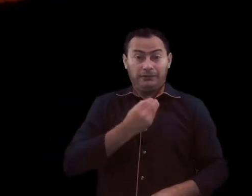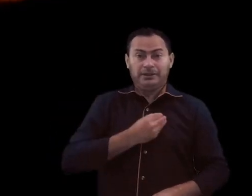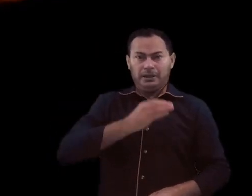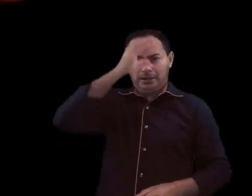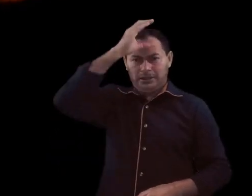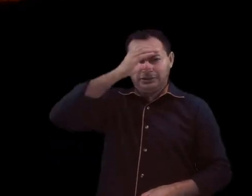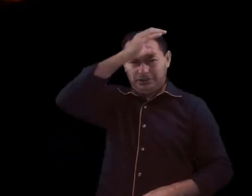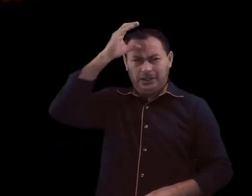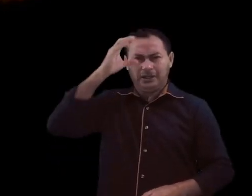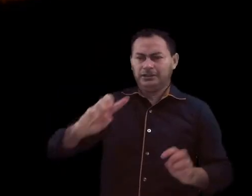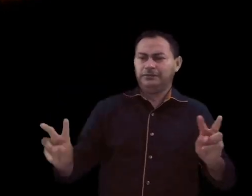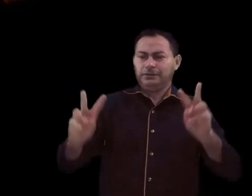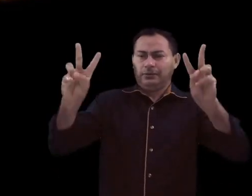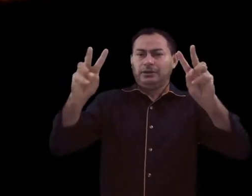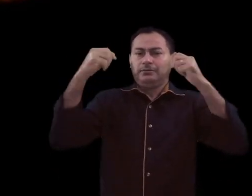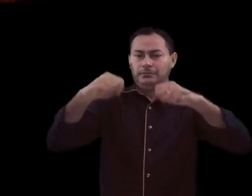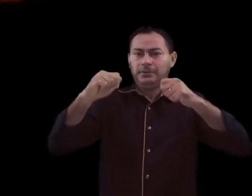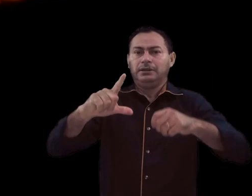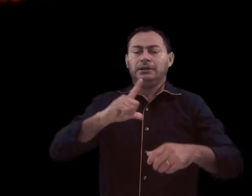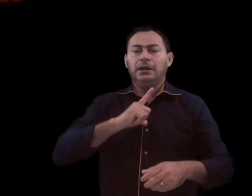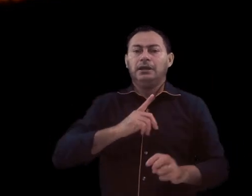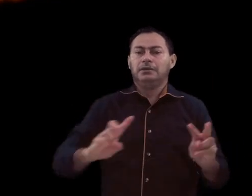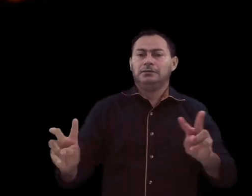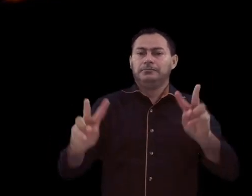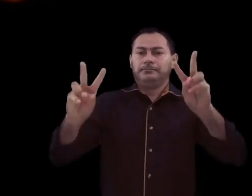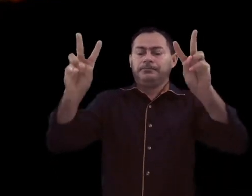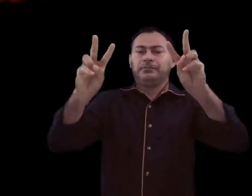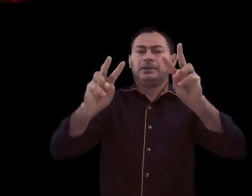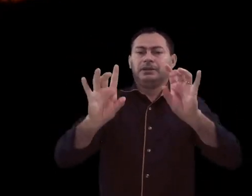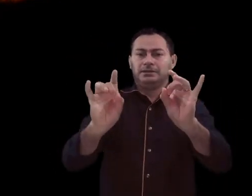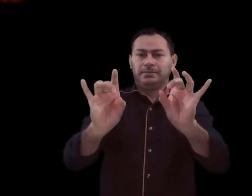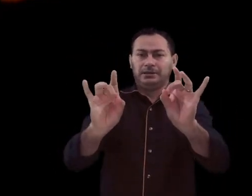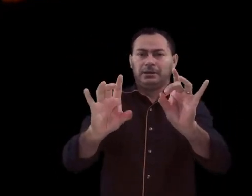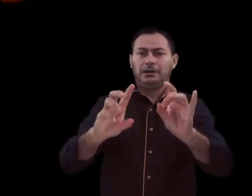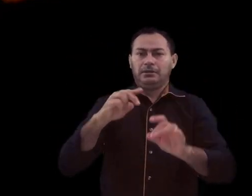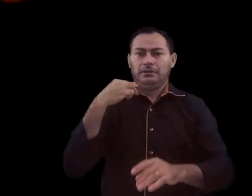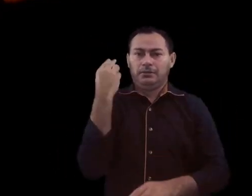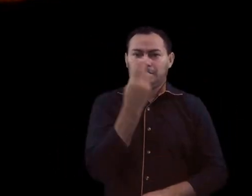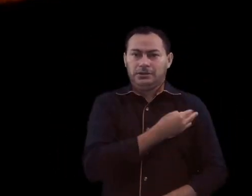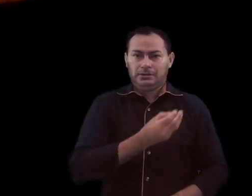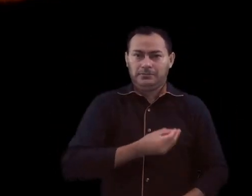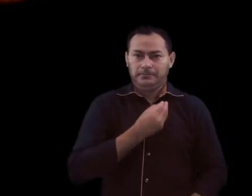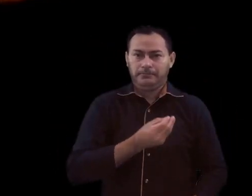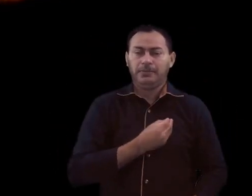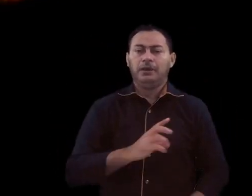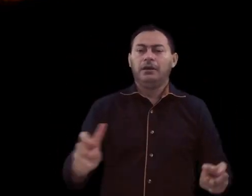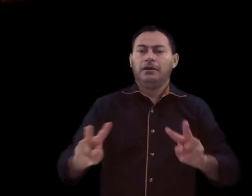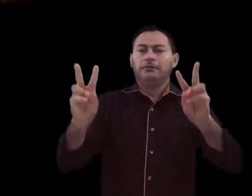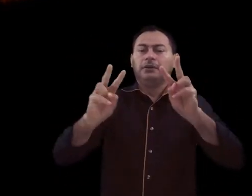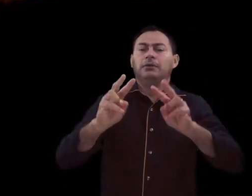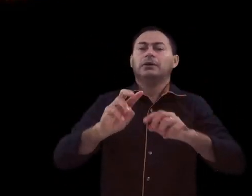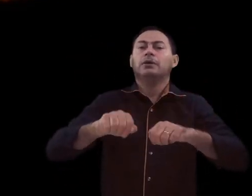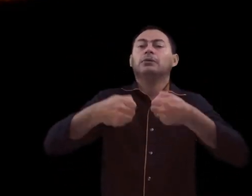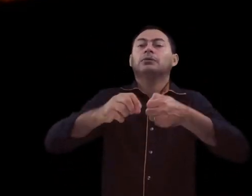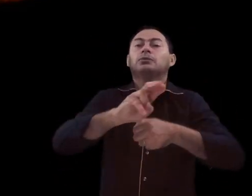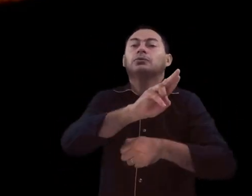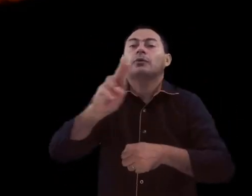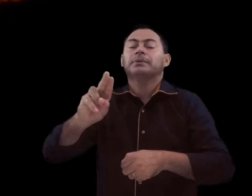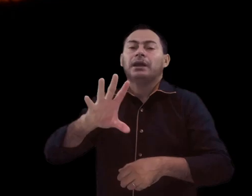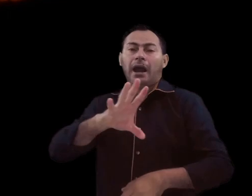vida cristã de vitória, precisamos ter esse valor especial na nossa vida. O valor